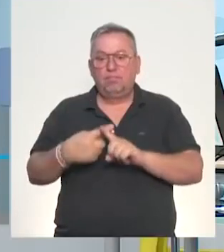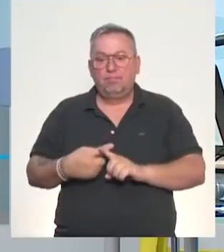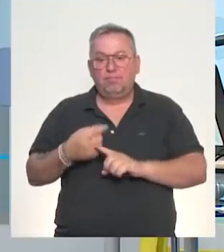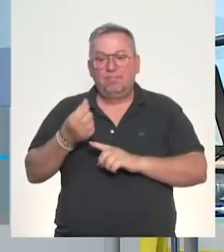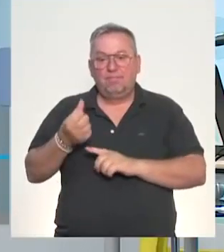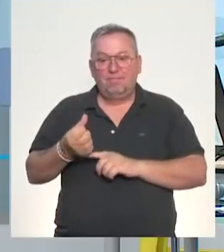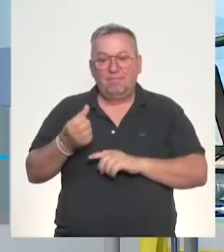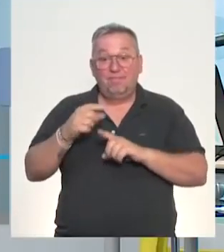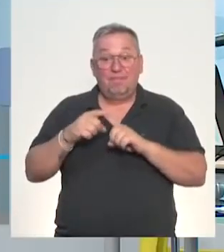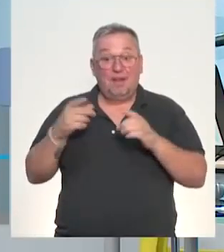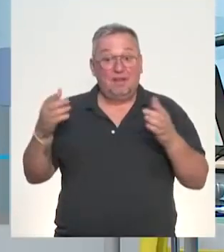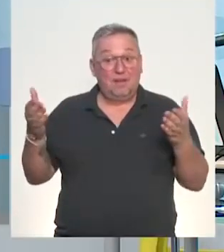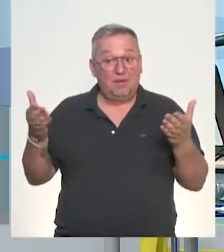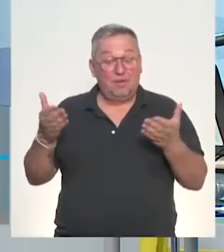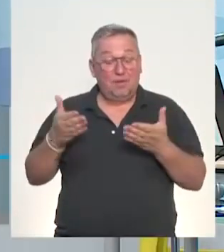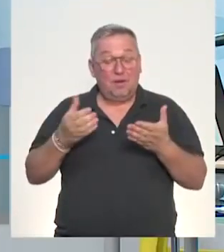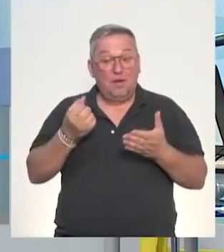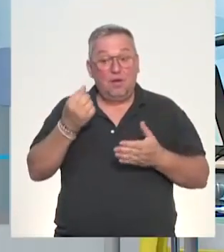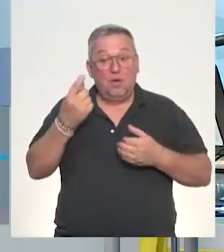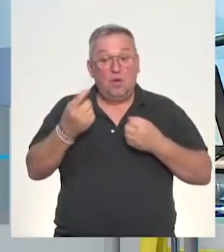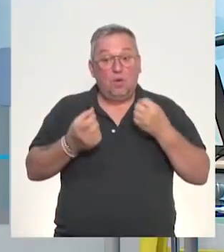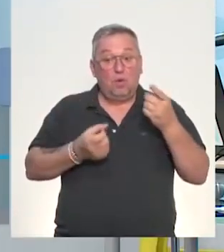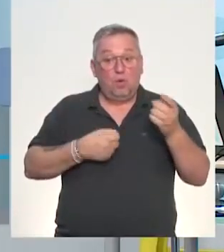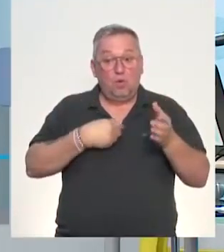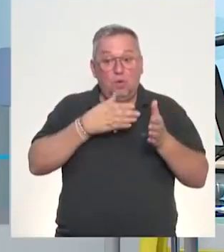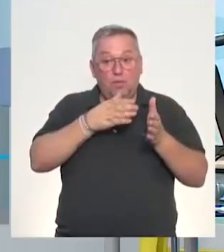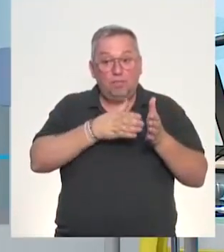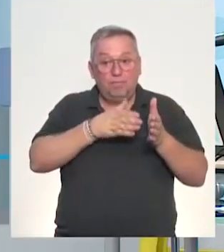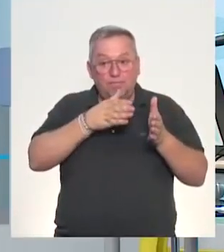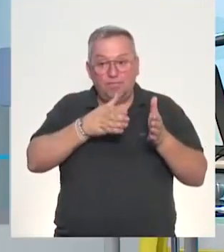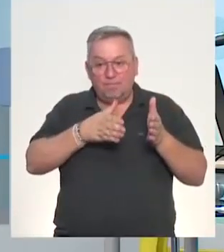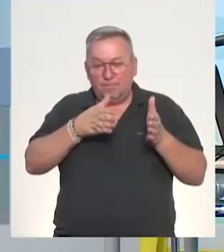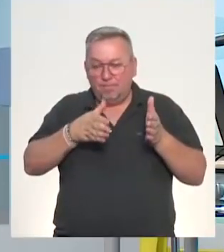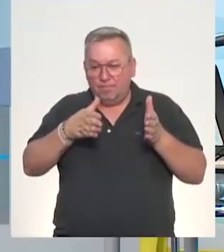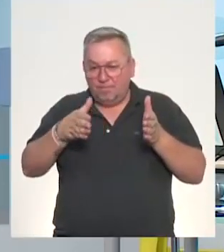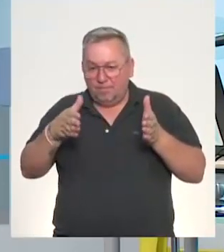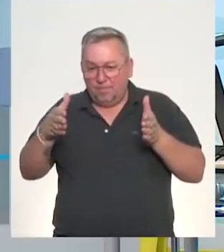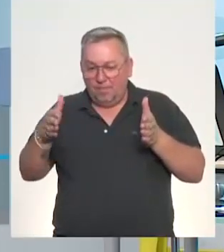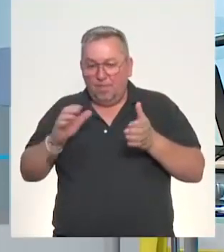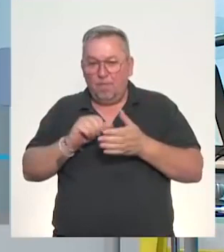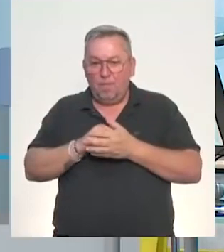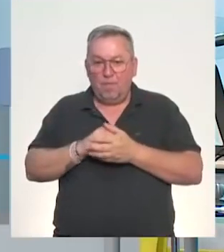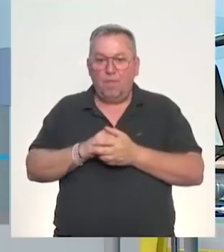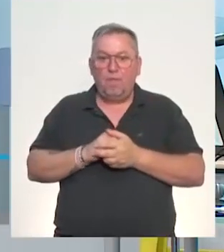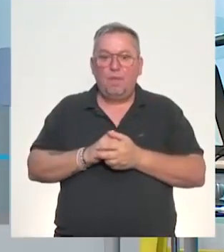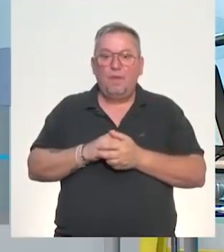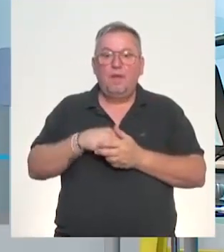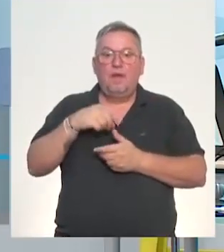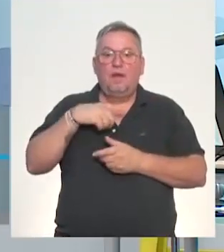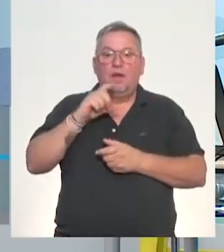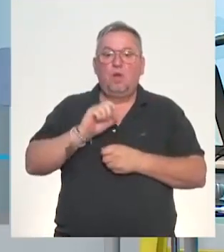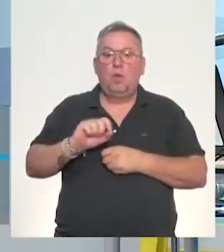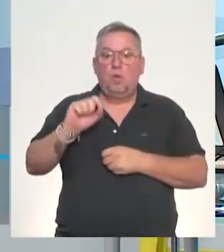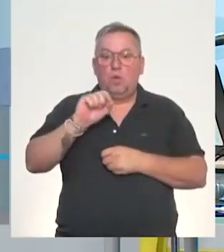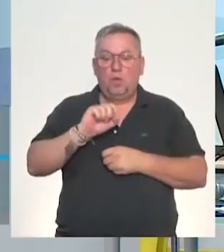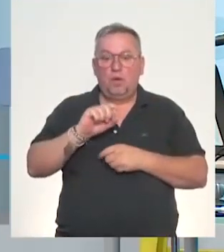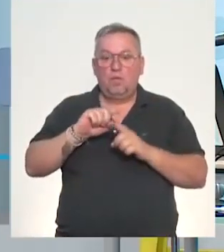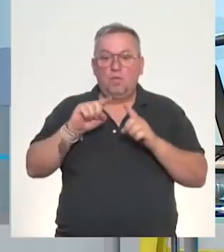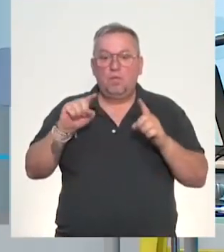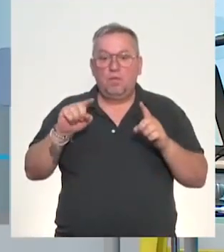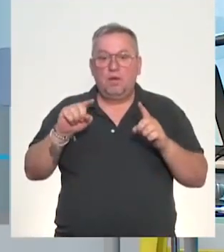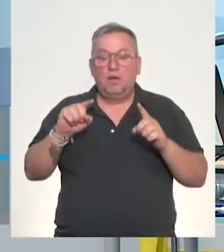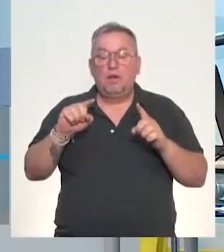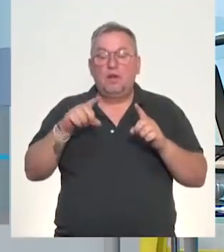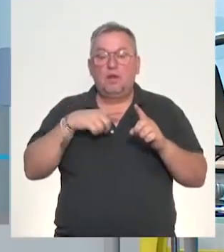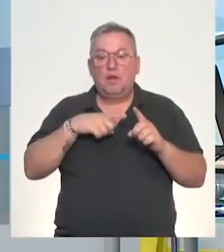do 6. Algumas sequências, e aí se trabalha muito a sequência lá de Fibonacci, aquela coisa toda, que deixa mais lá para o